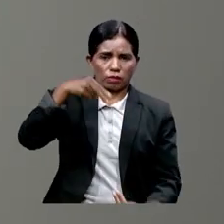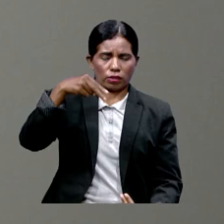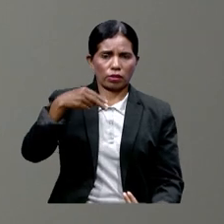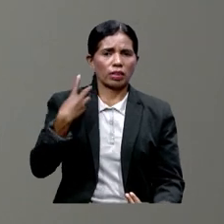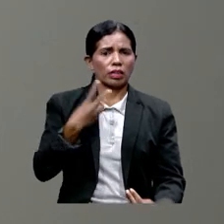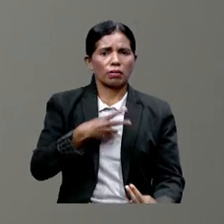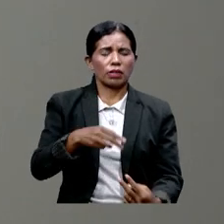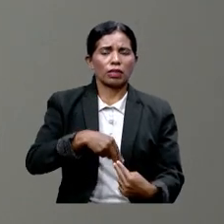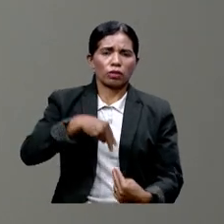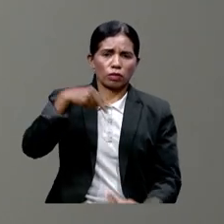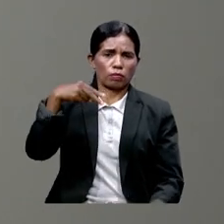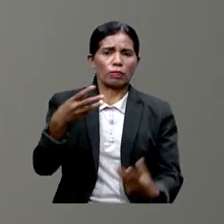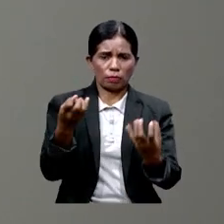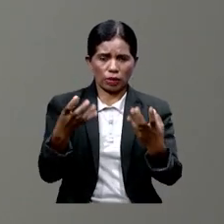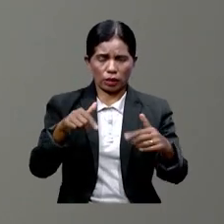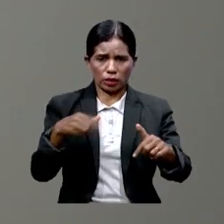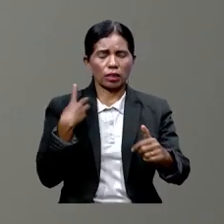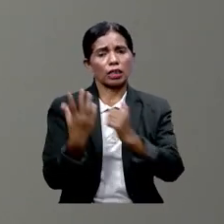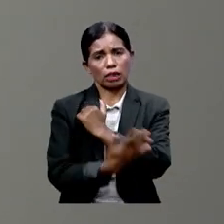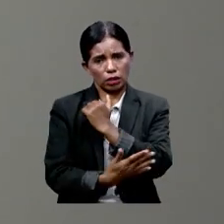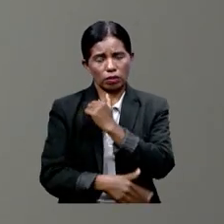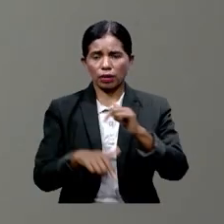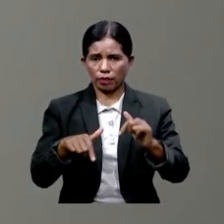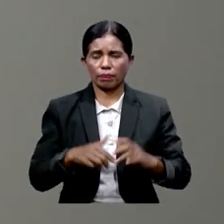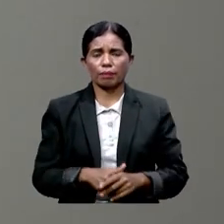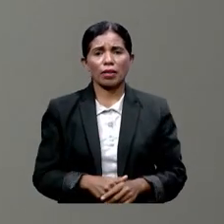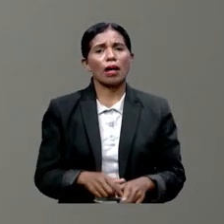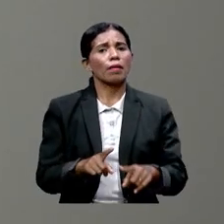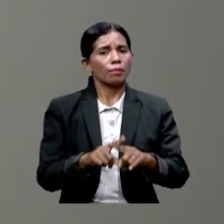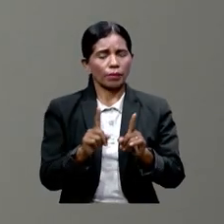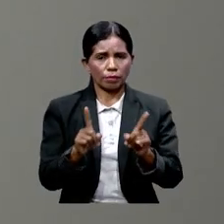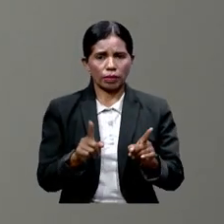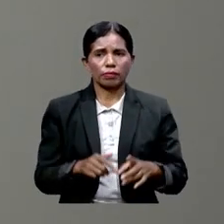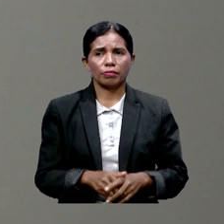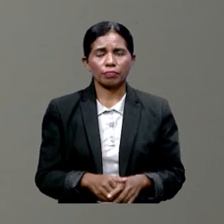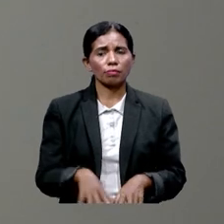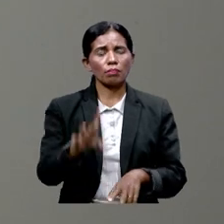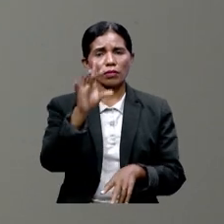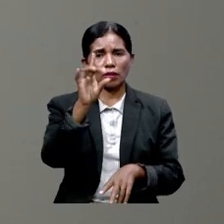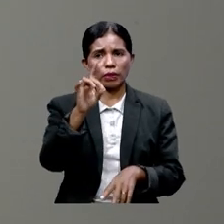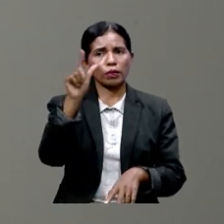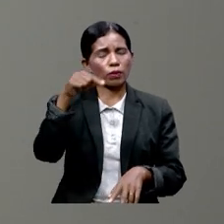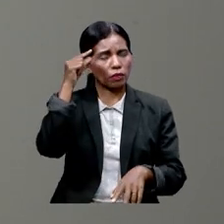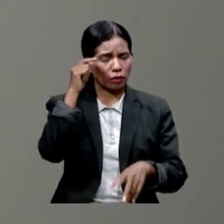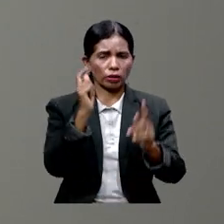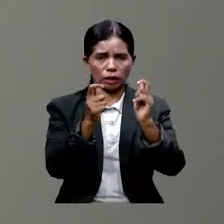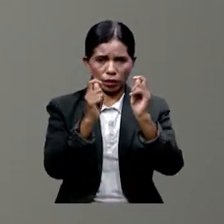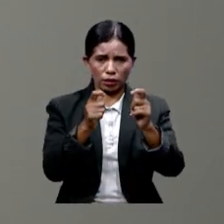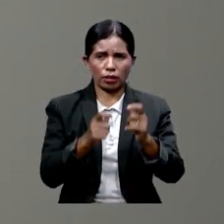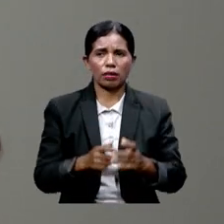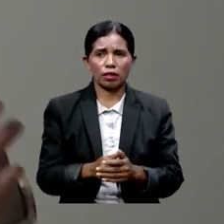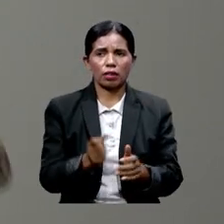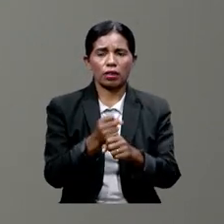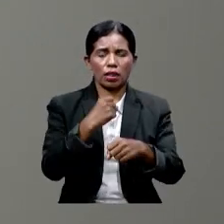as de pebes iha ita ne região ita ne. Mas a oitavo governo koko atu